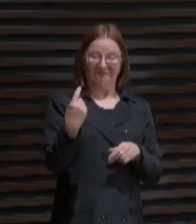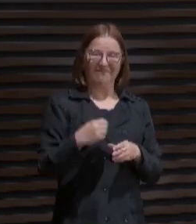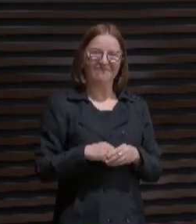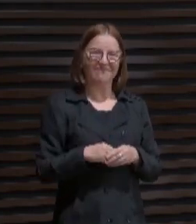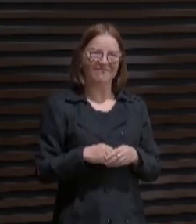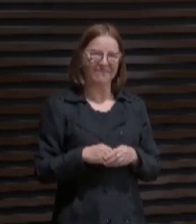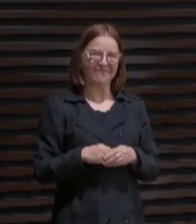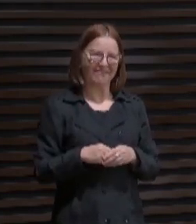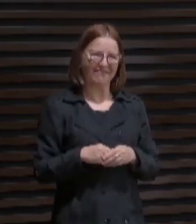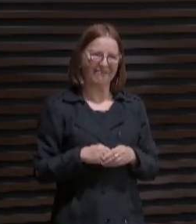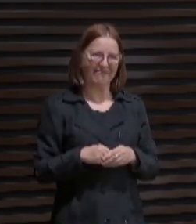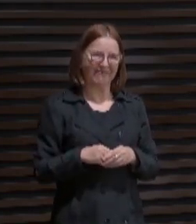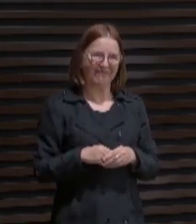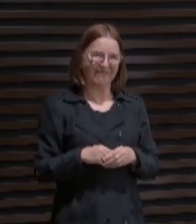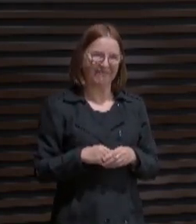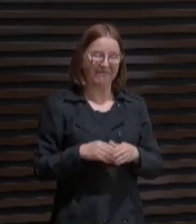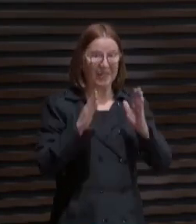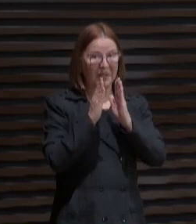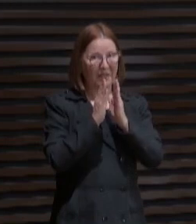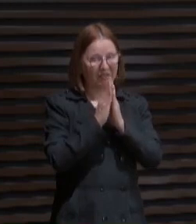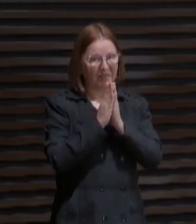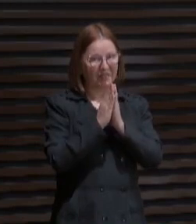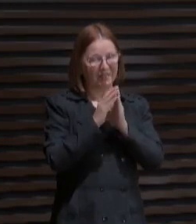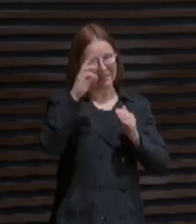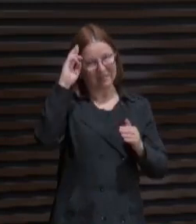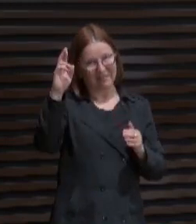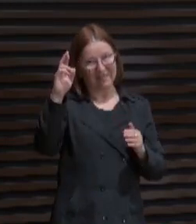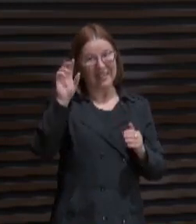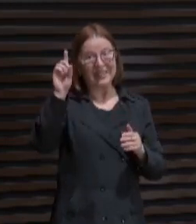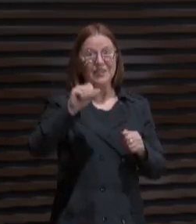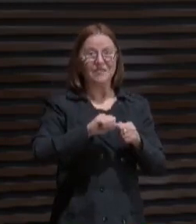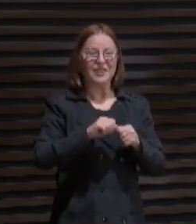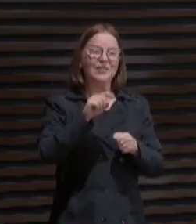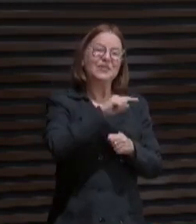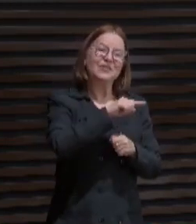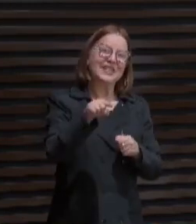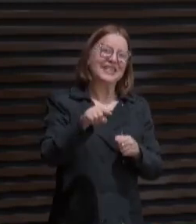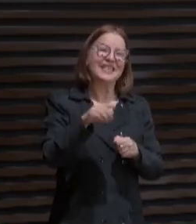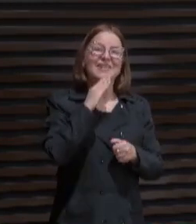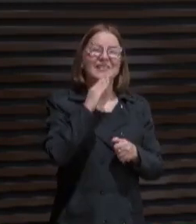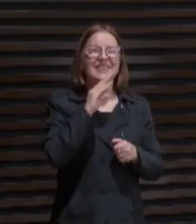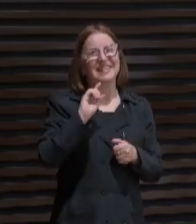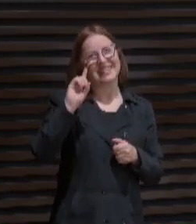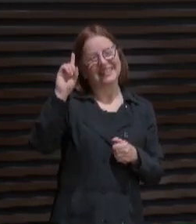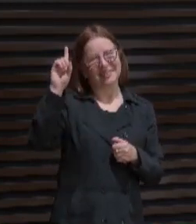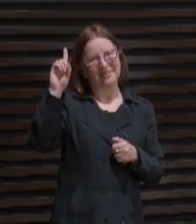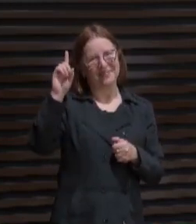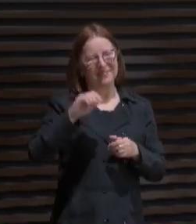Senhor é para que Deus faça você conhecer a alegria em Cristo.